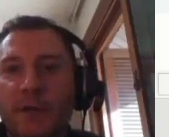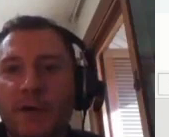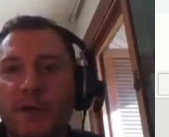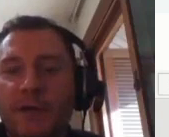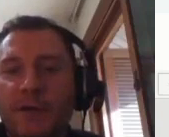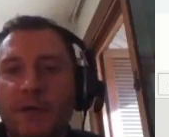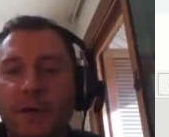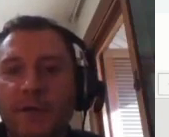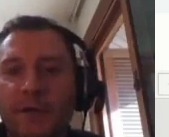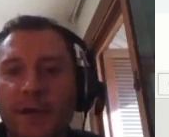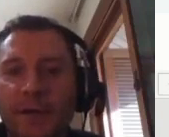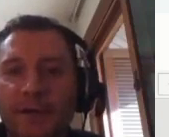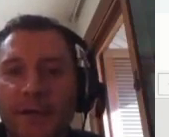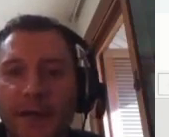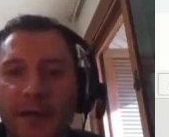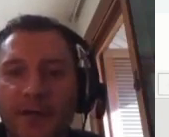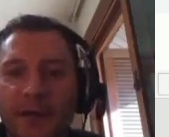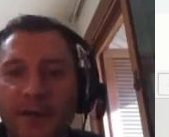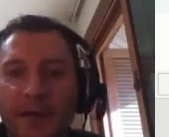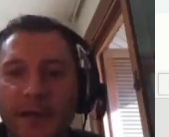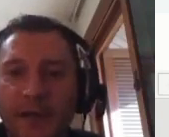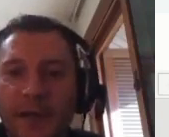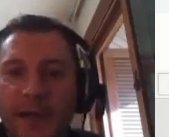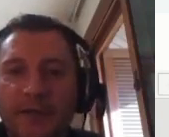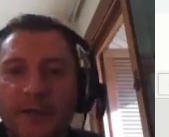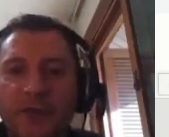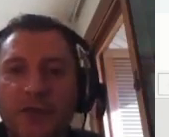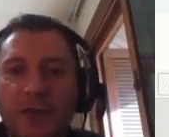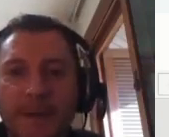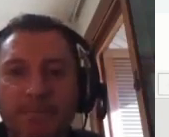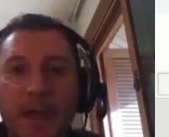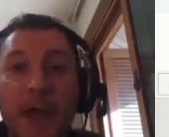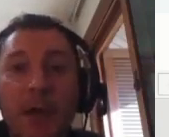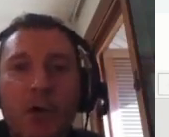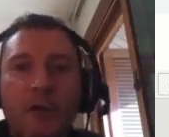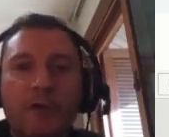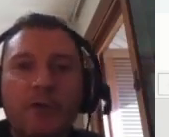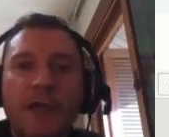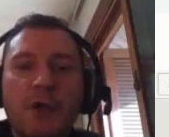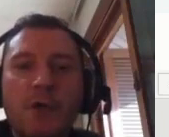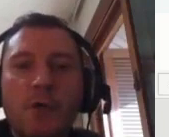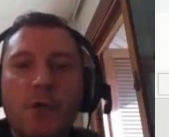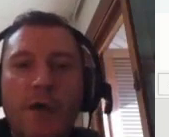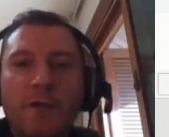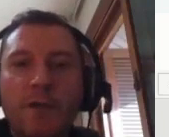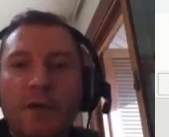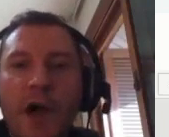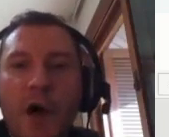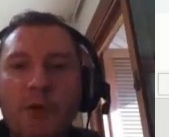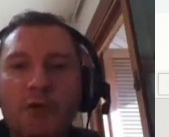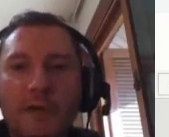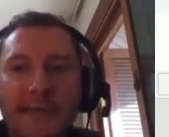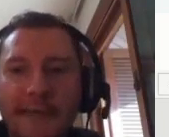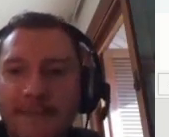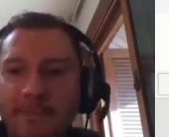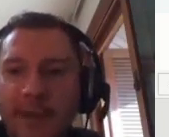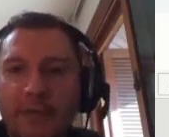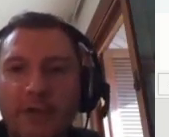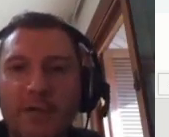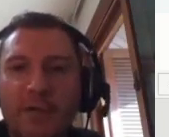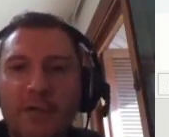partir de derivadas parciais da densidade lagrangiana, se ela existir. Né. Bom, se eu tenho a funcional hamiltoniana,